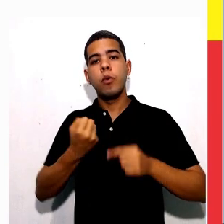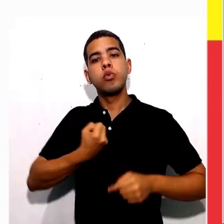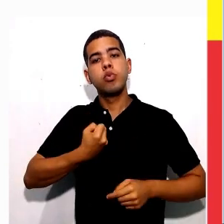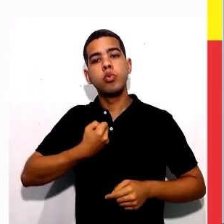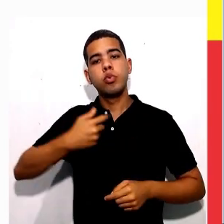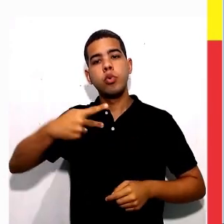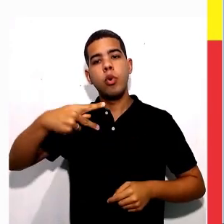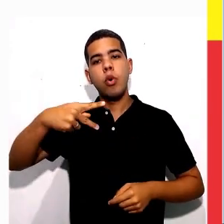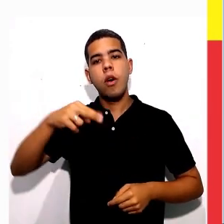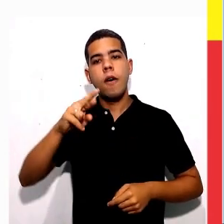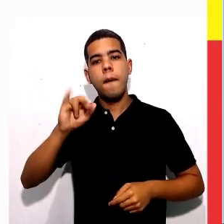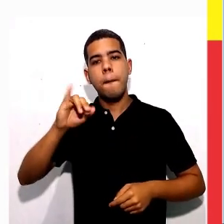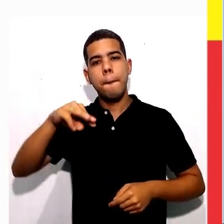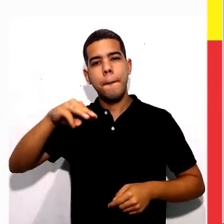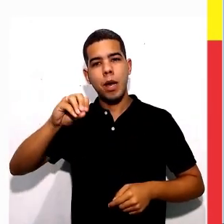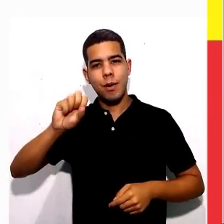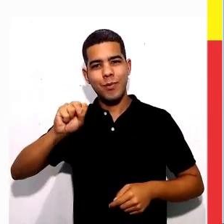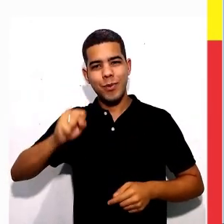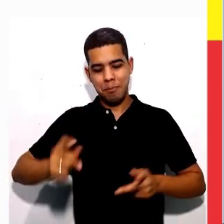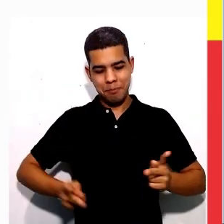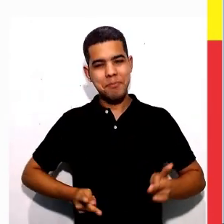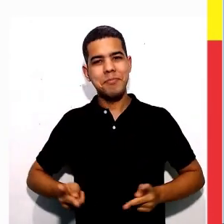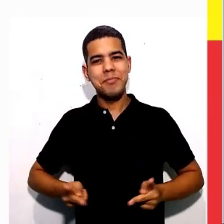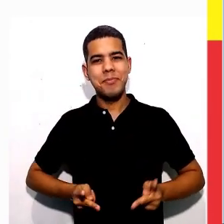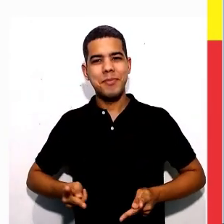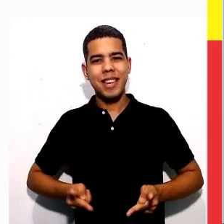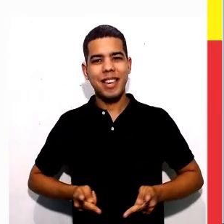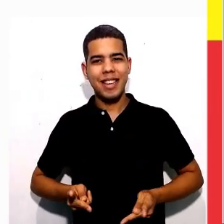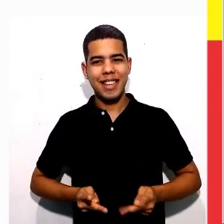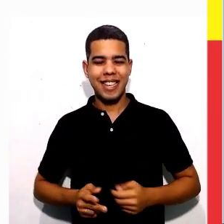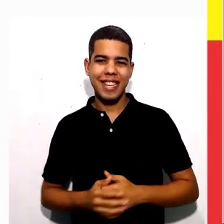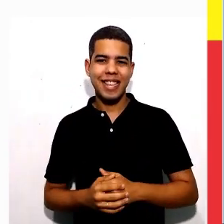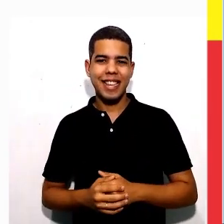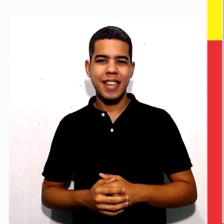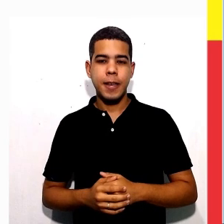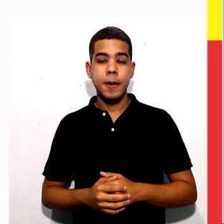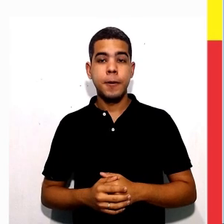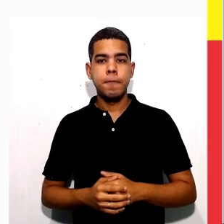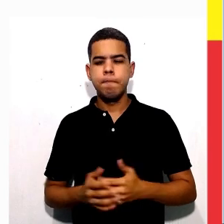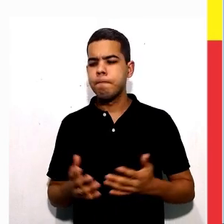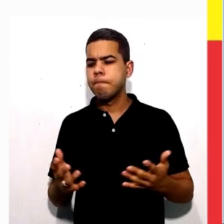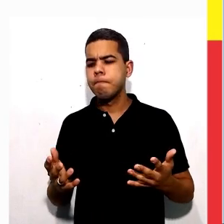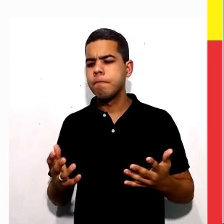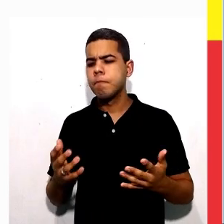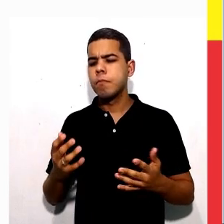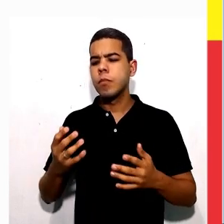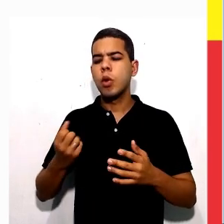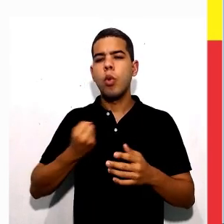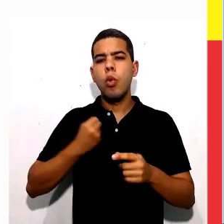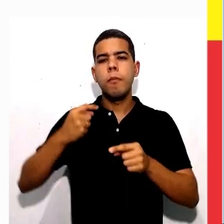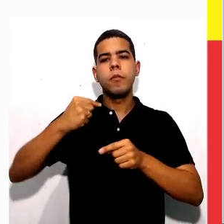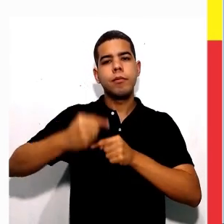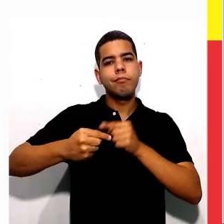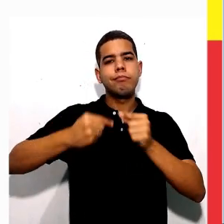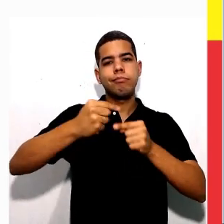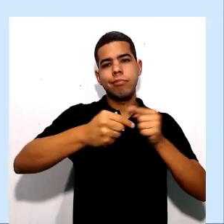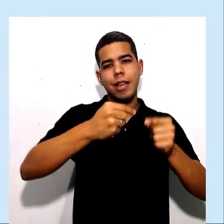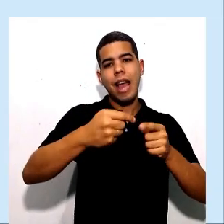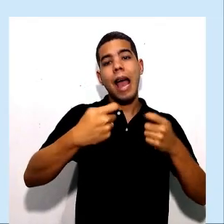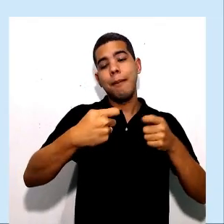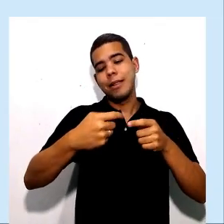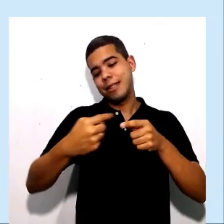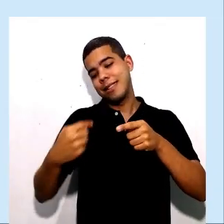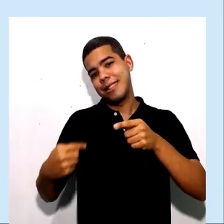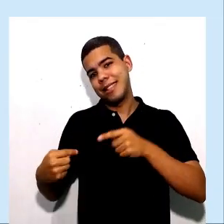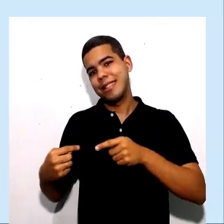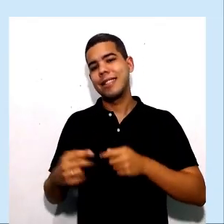sequência recursiva. Números primos. Então, os próximos serão o próximo número primo, o próximo e o próximo. Beleza? Agora,